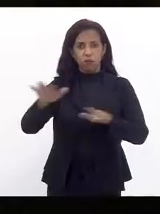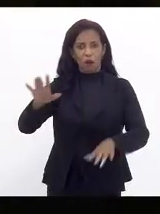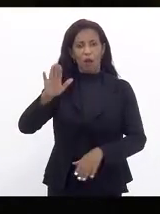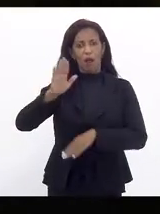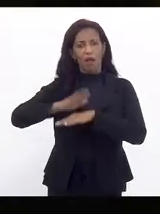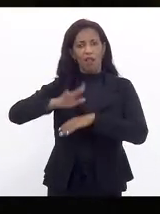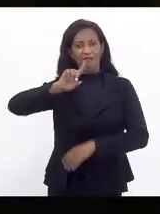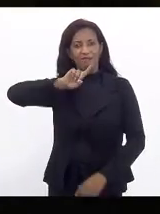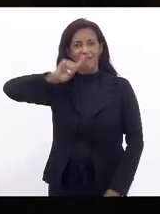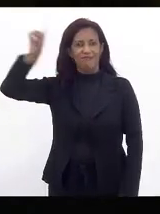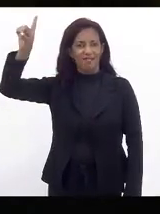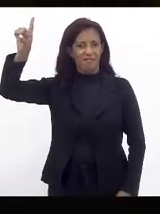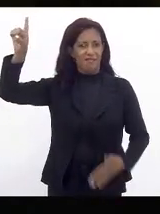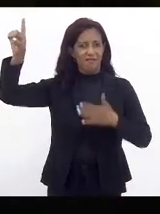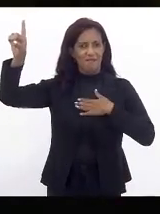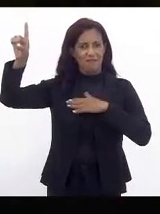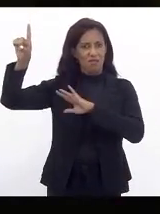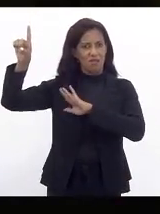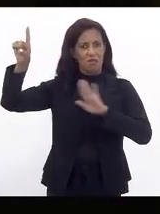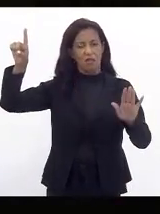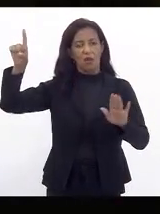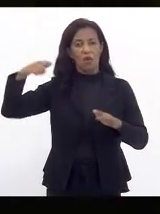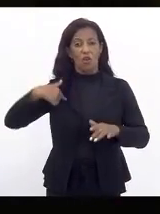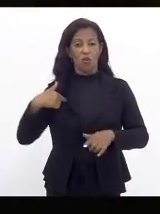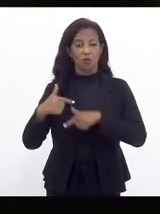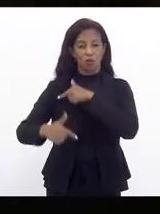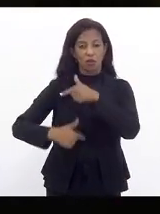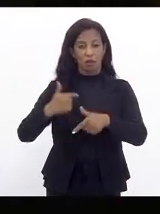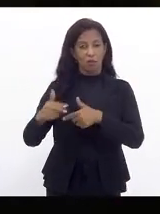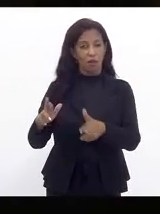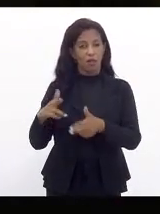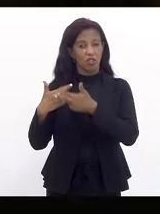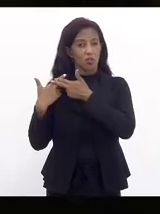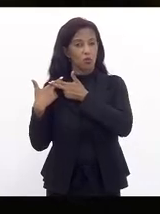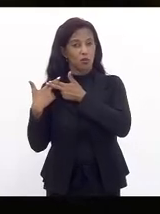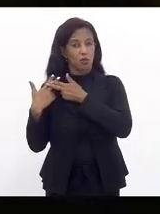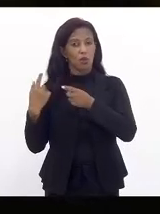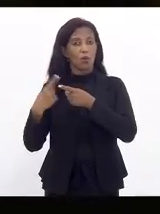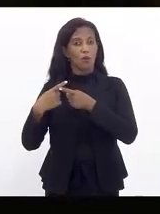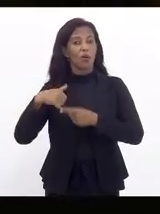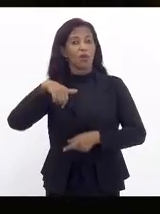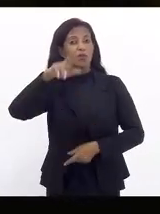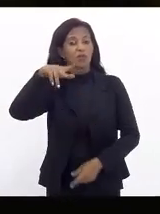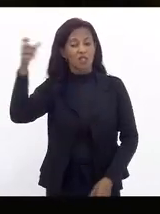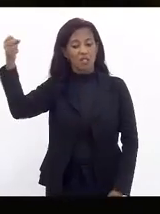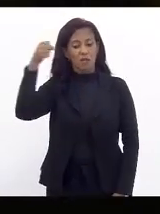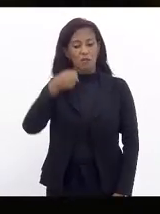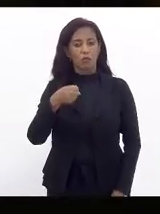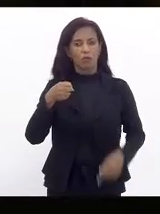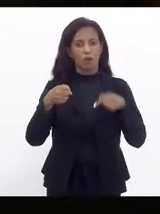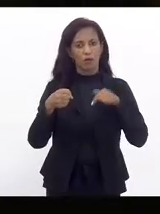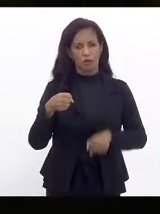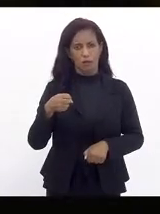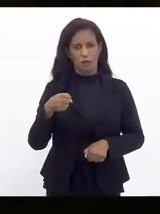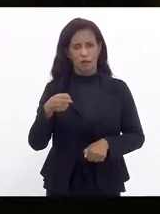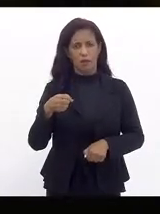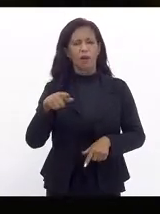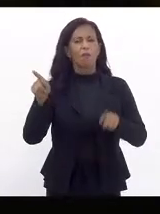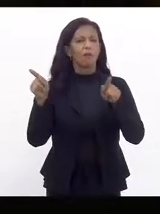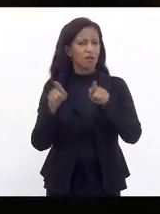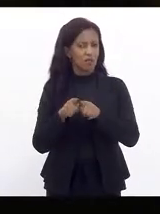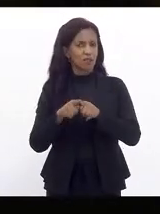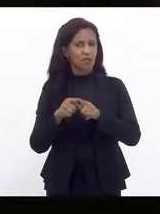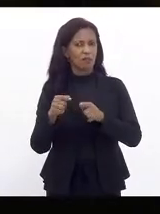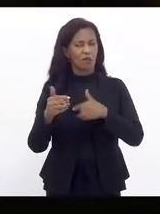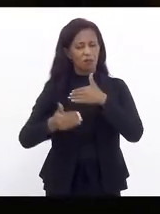é minha. Eu só trabalho e faço aquilo com responsabilidade, porque eu sei quem foi que me colocou aqui. Mas passou também